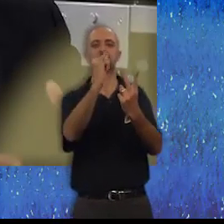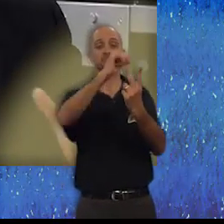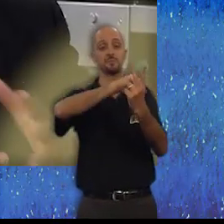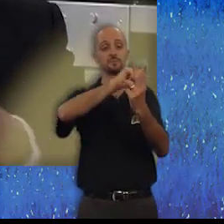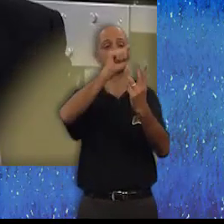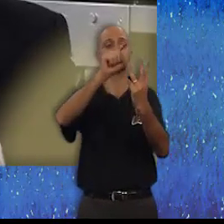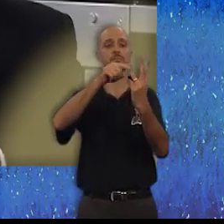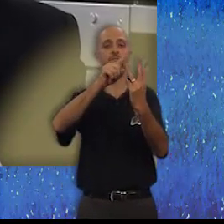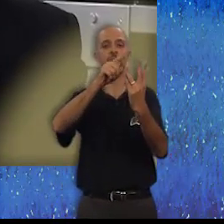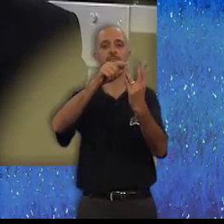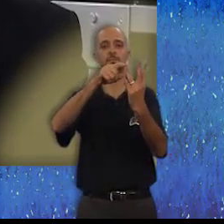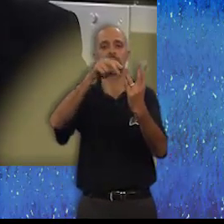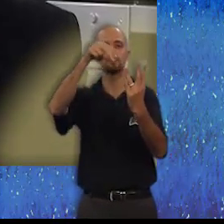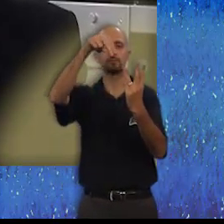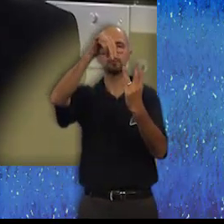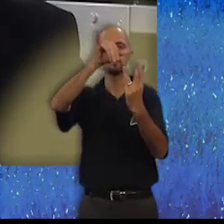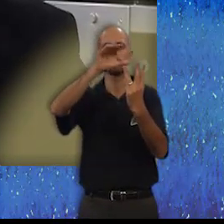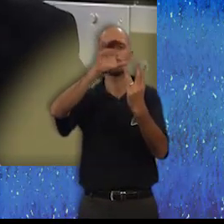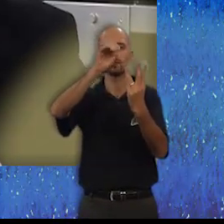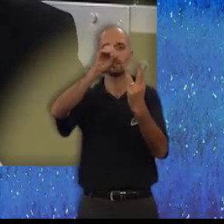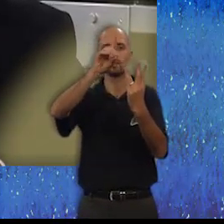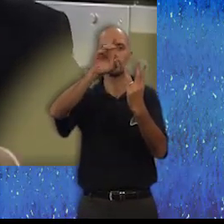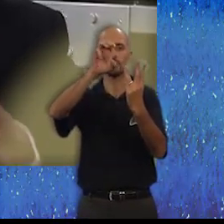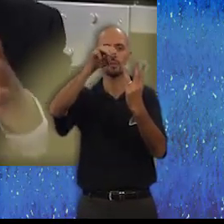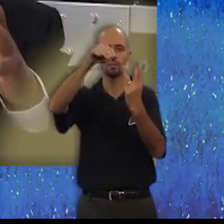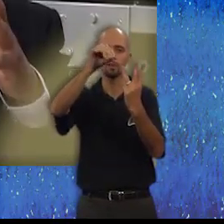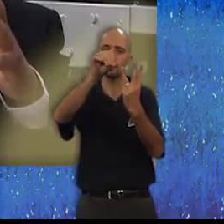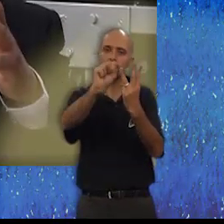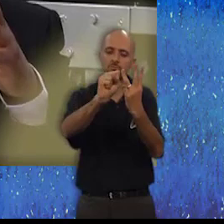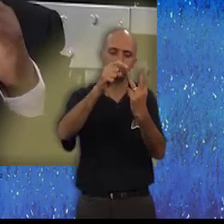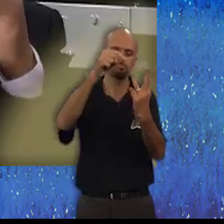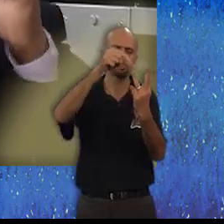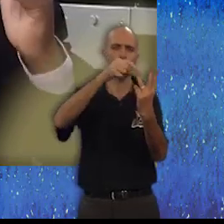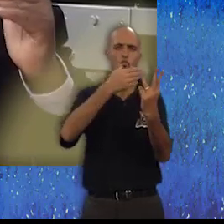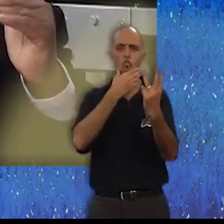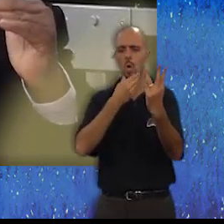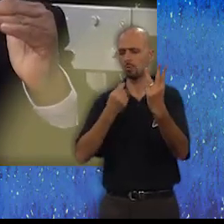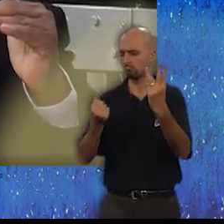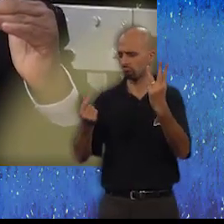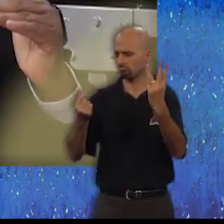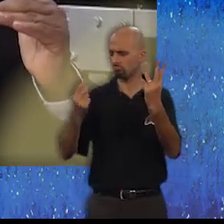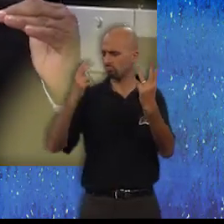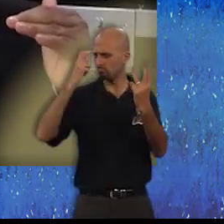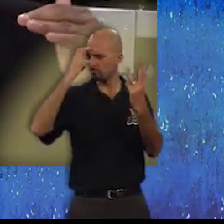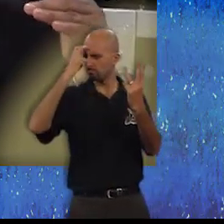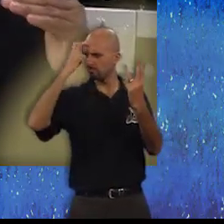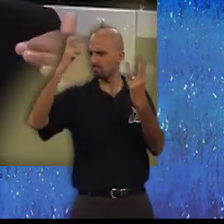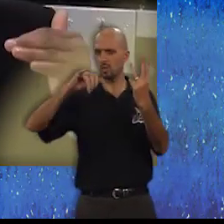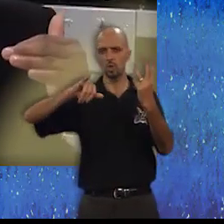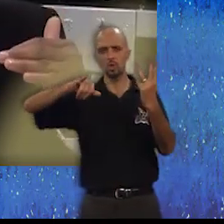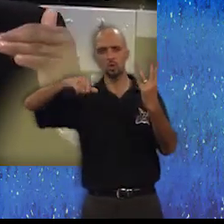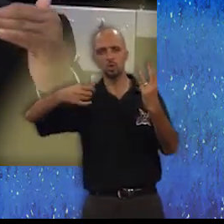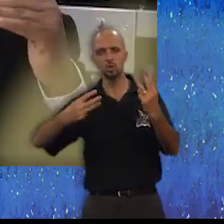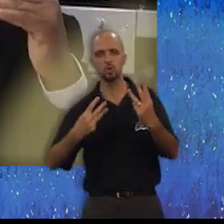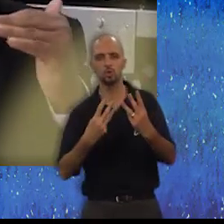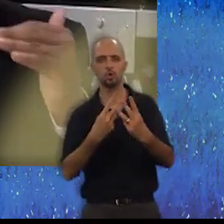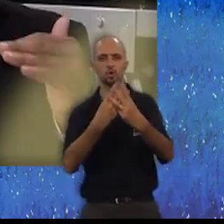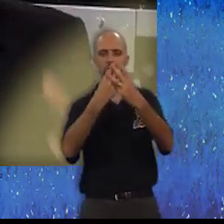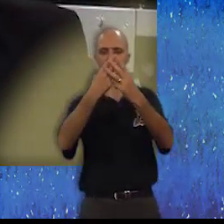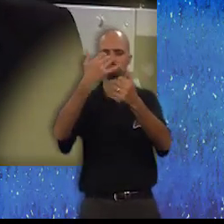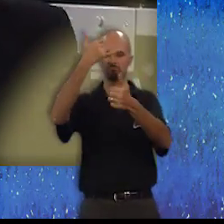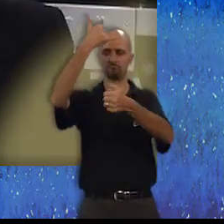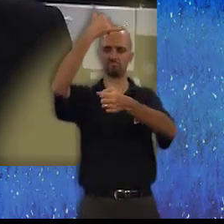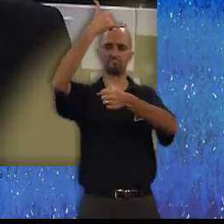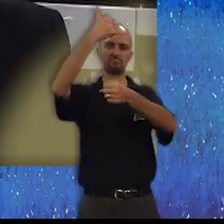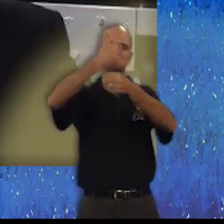a terceira história, Nicodemos, um homem da alta sociedade judaica, um homem que era um dos